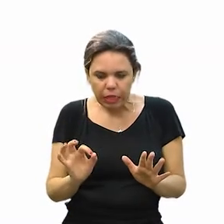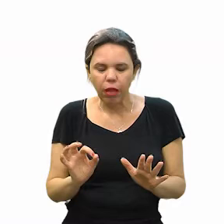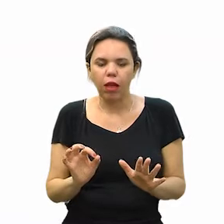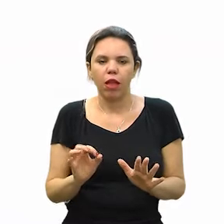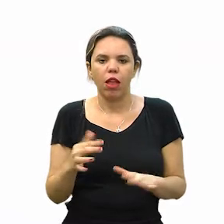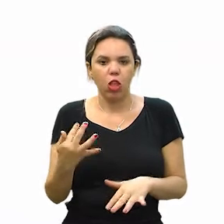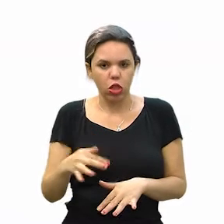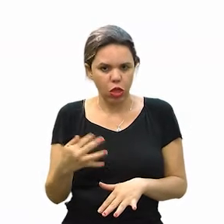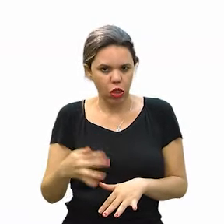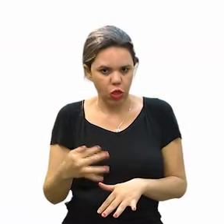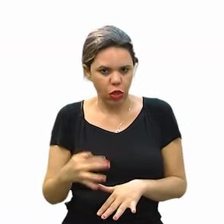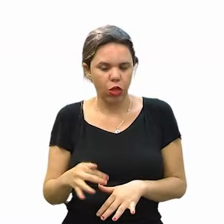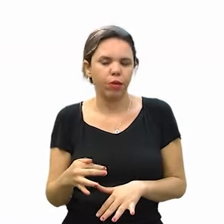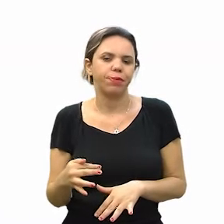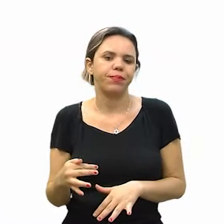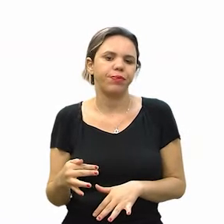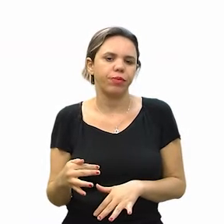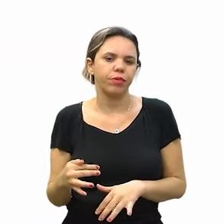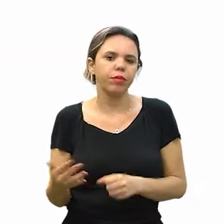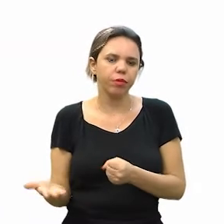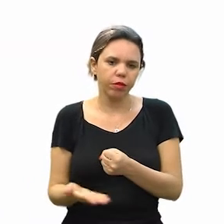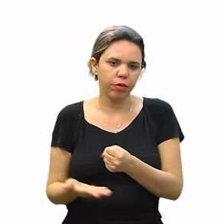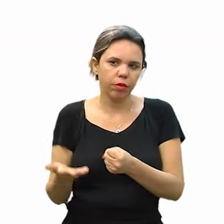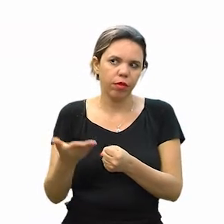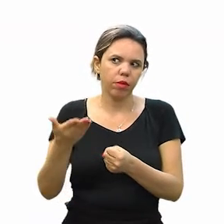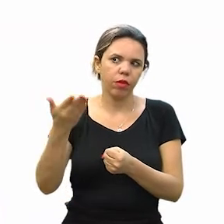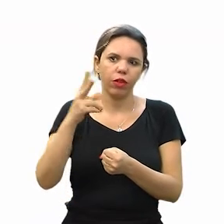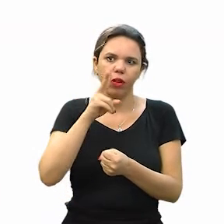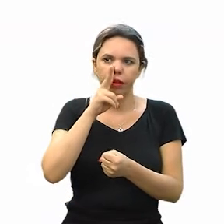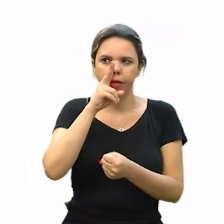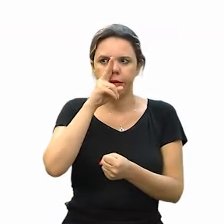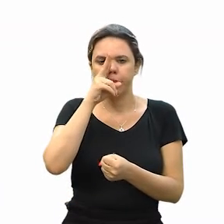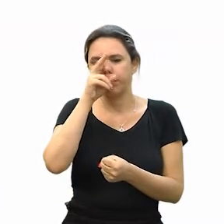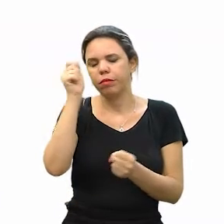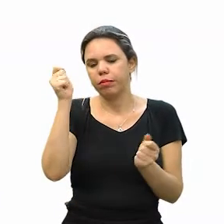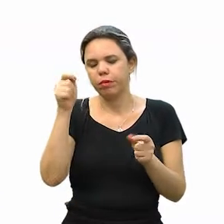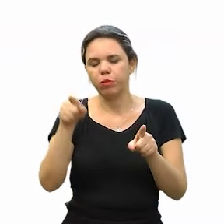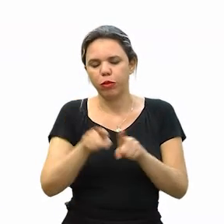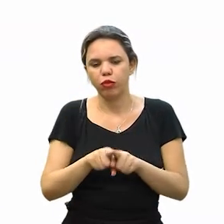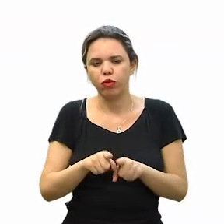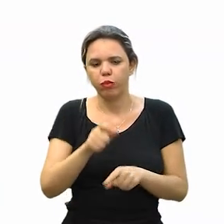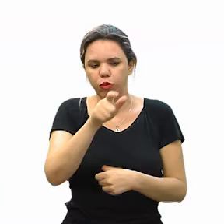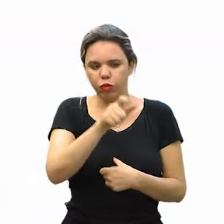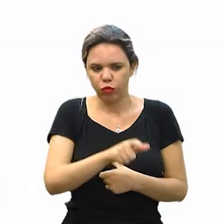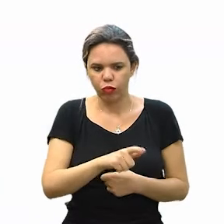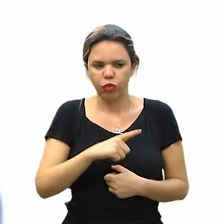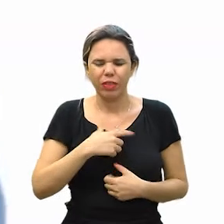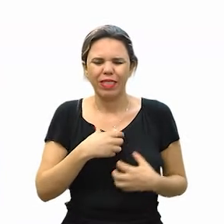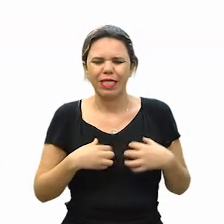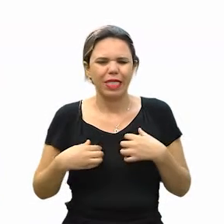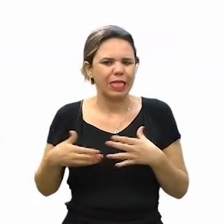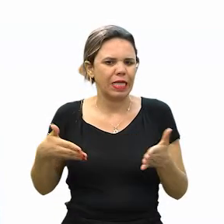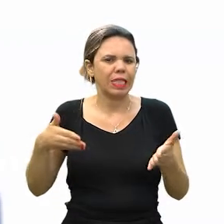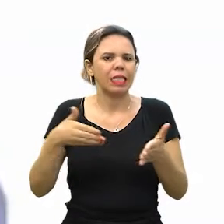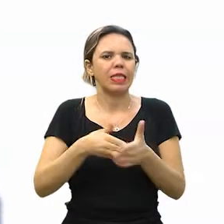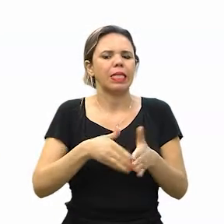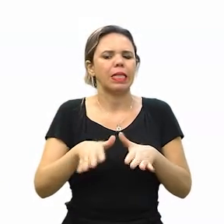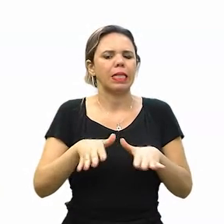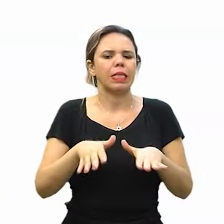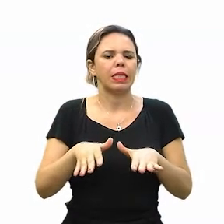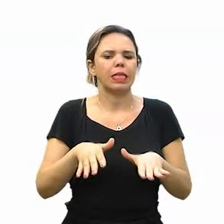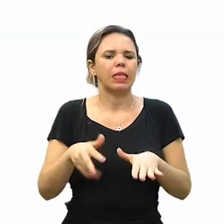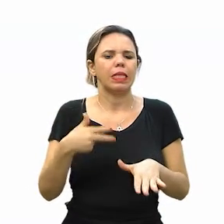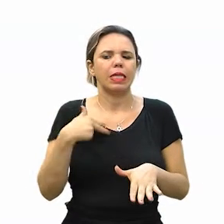nada. Agora, a dor varia desde quadros leves até dores bem intensas, que o paciente fica limitado até para